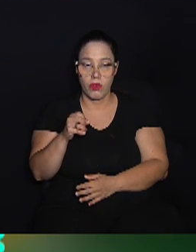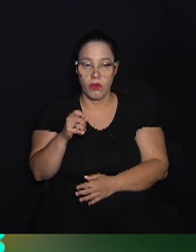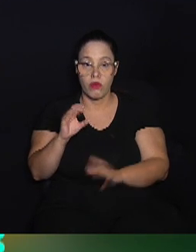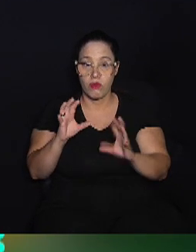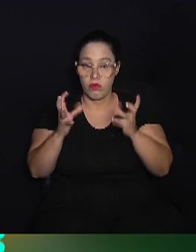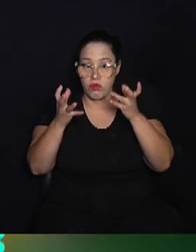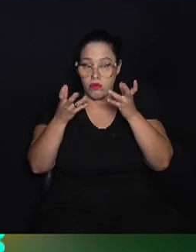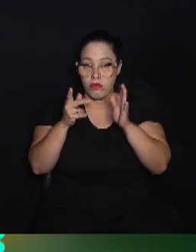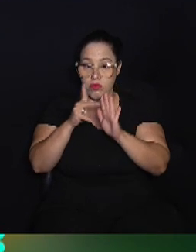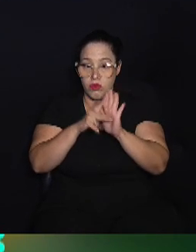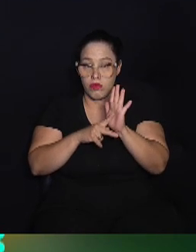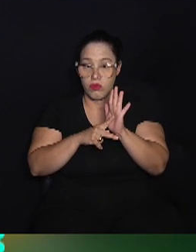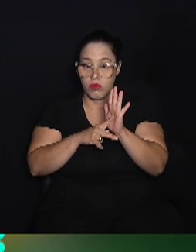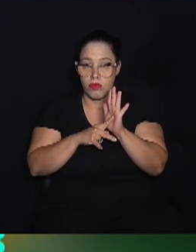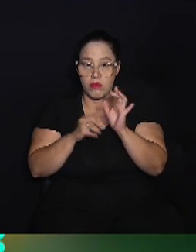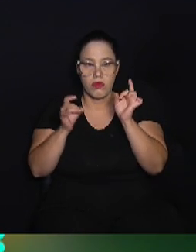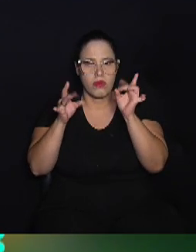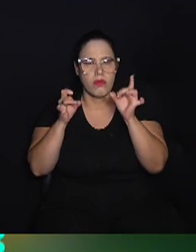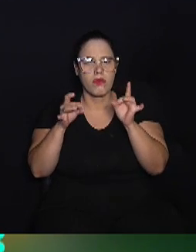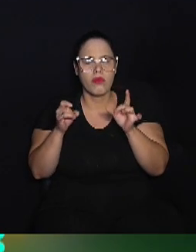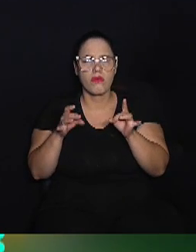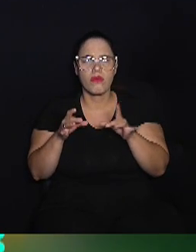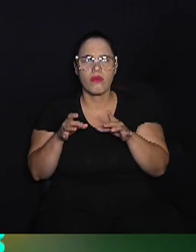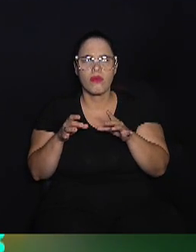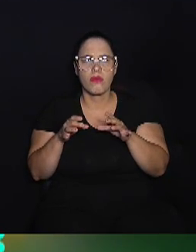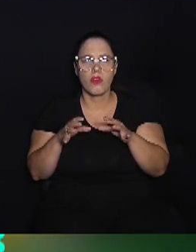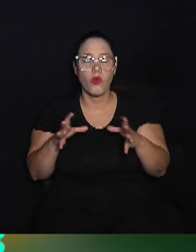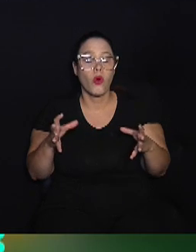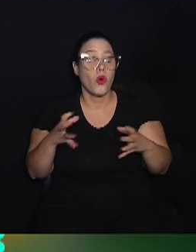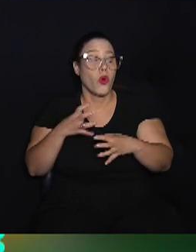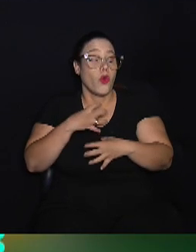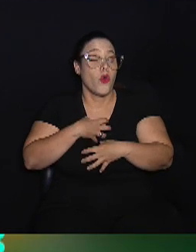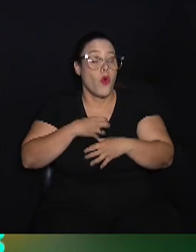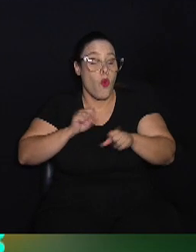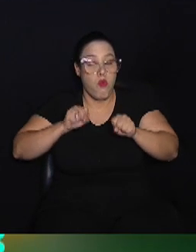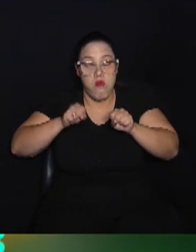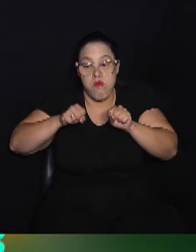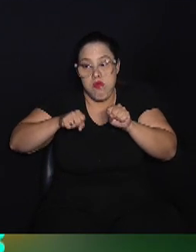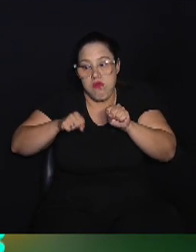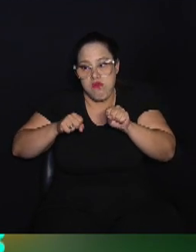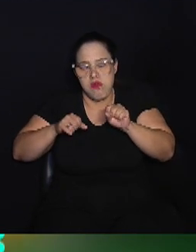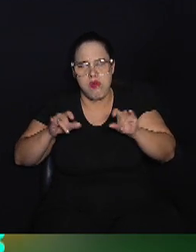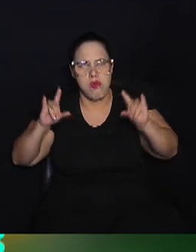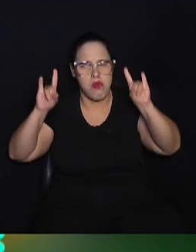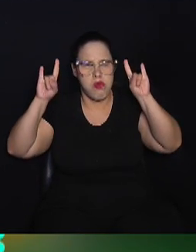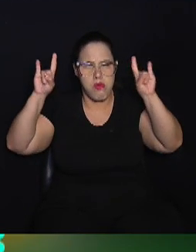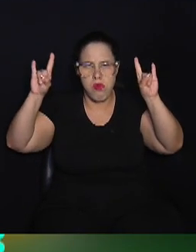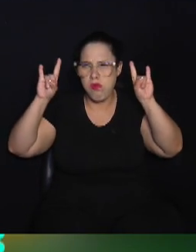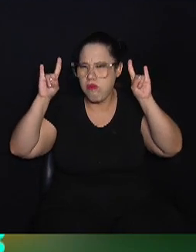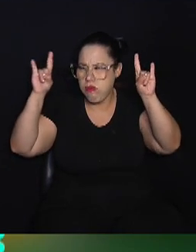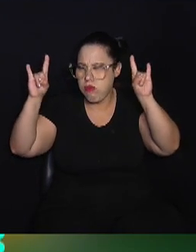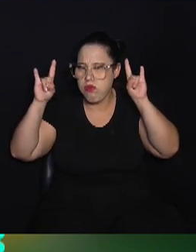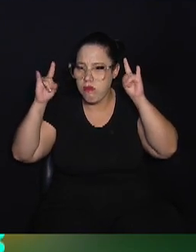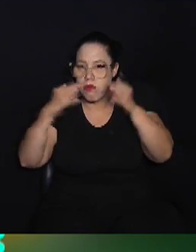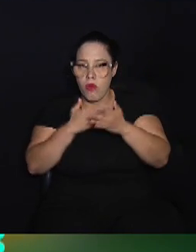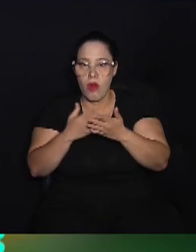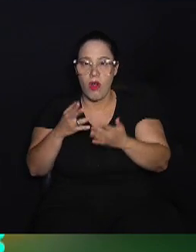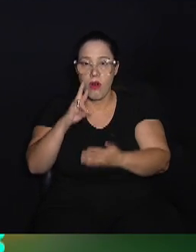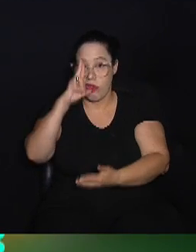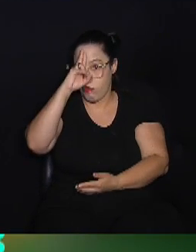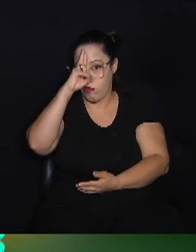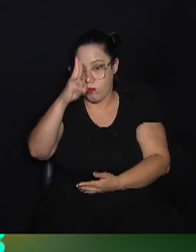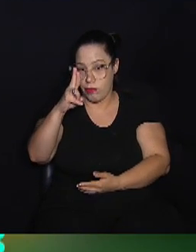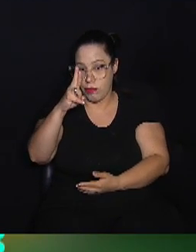evento projetado especialmente para os amantes de motocicleta e de rock and roll. O evento começa meio-dia